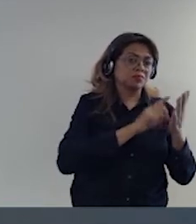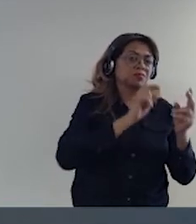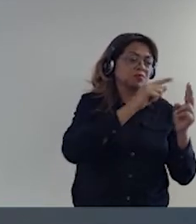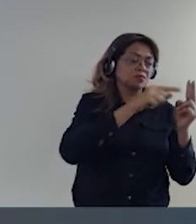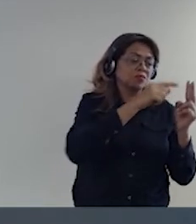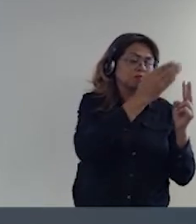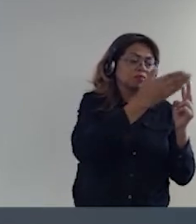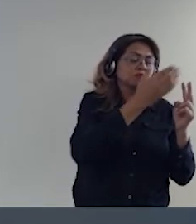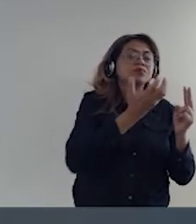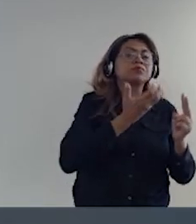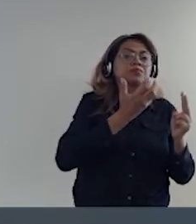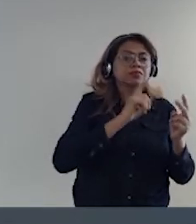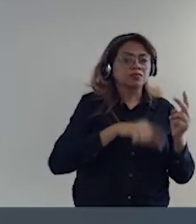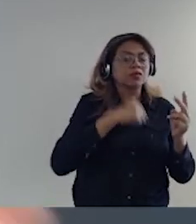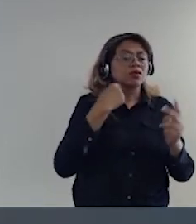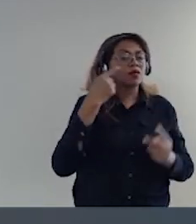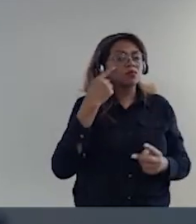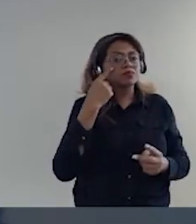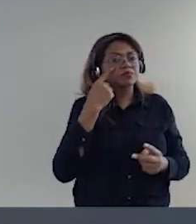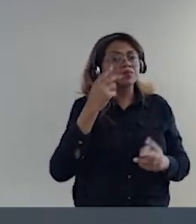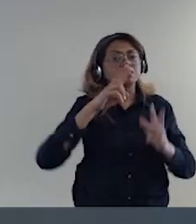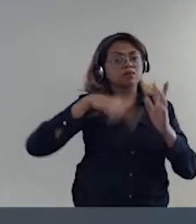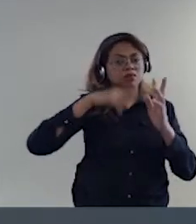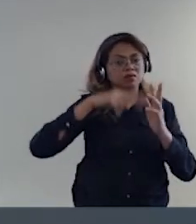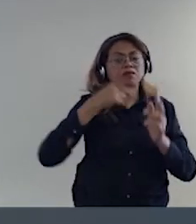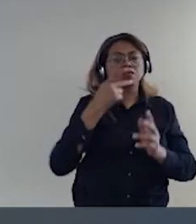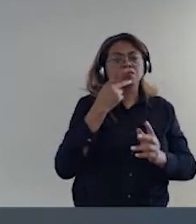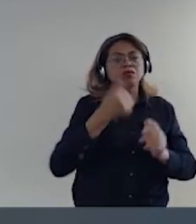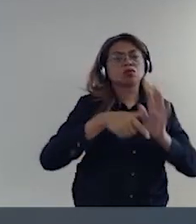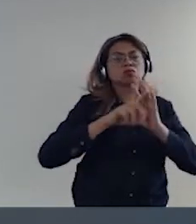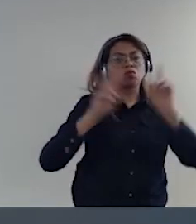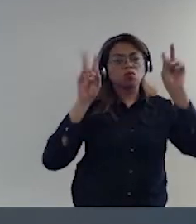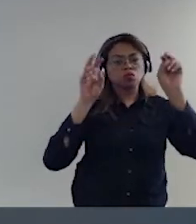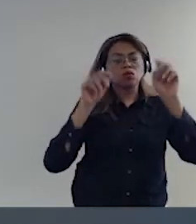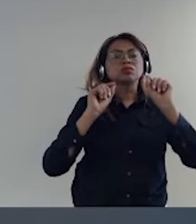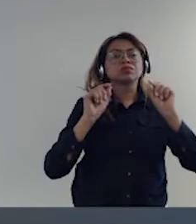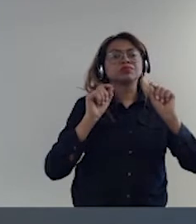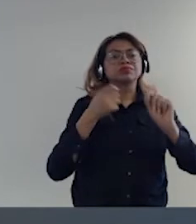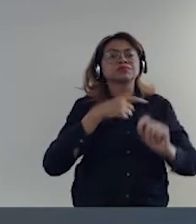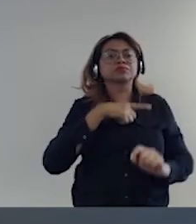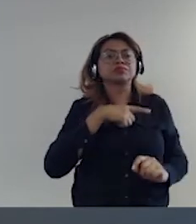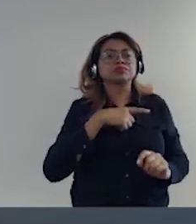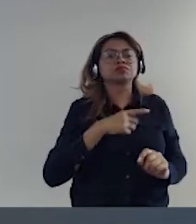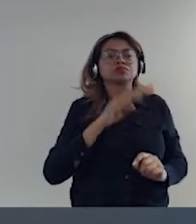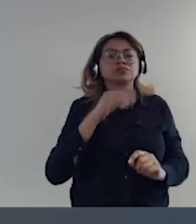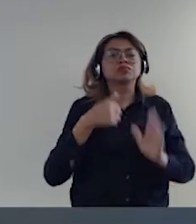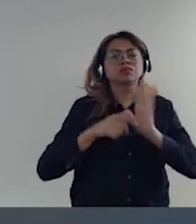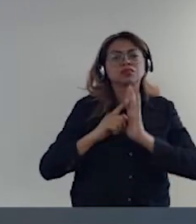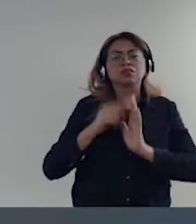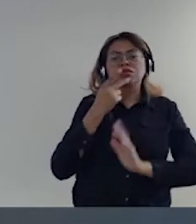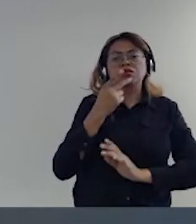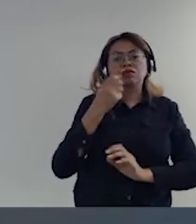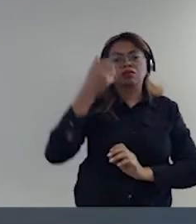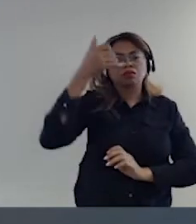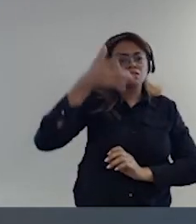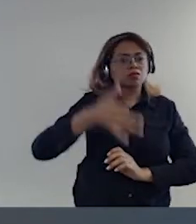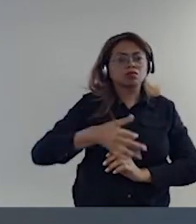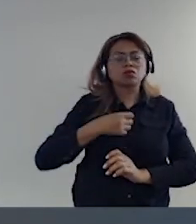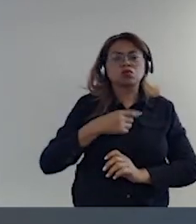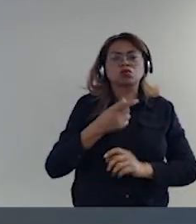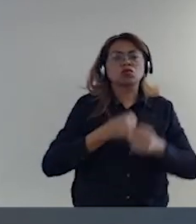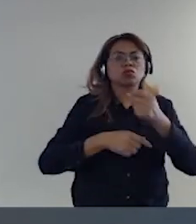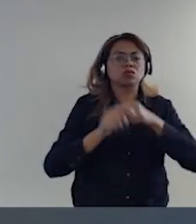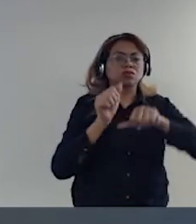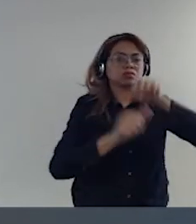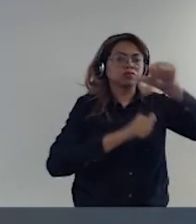quiseram. Né? E pegando esse gancho, voltando um pouco ao tema que eu, então, terminava de expor, que é a oferta de